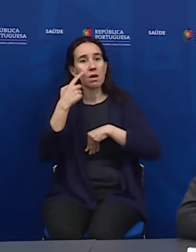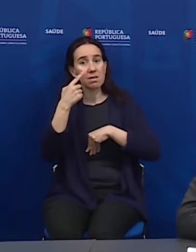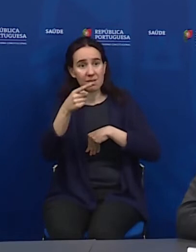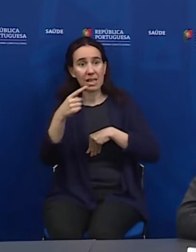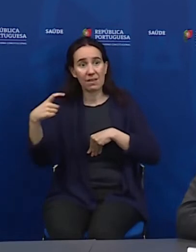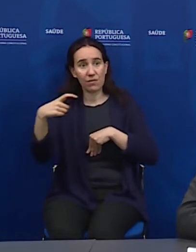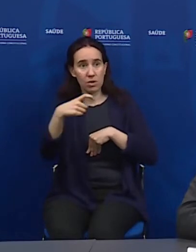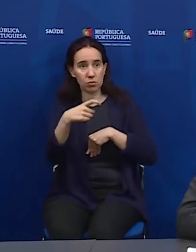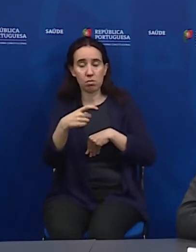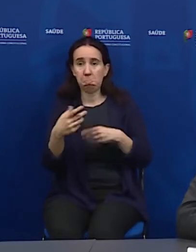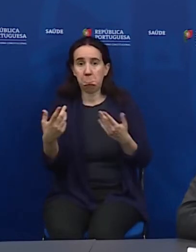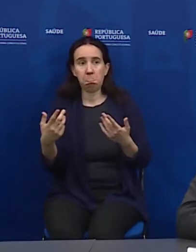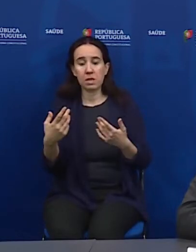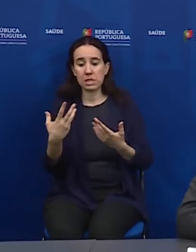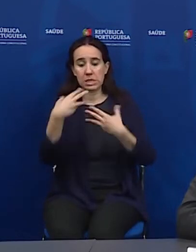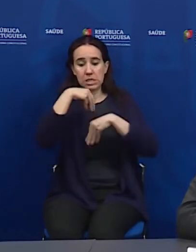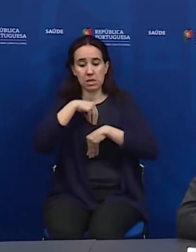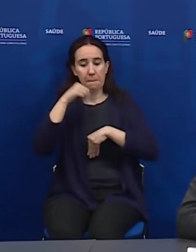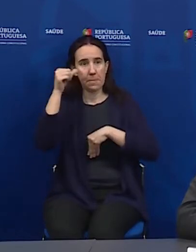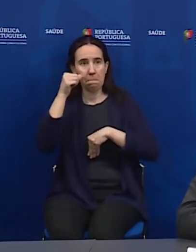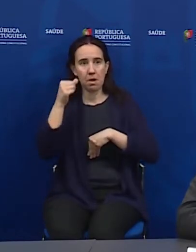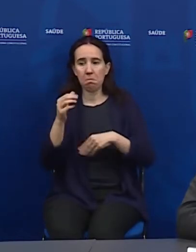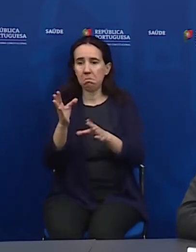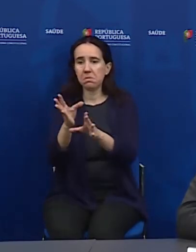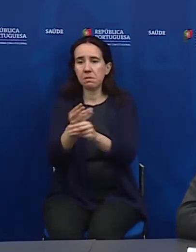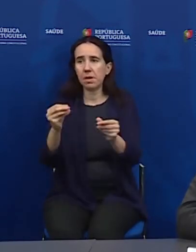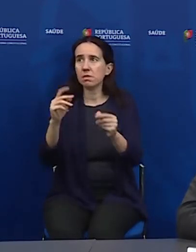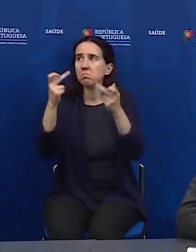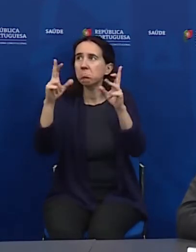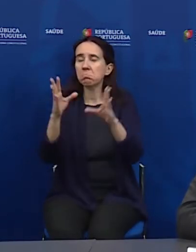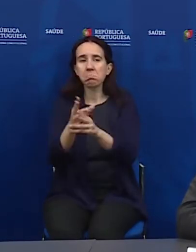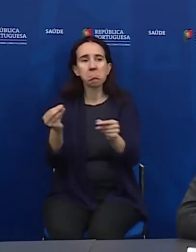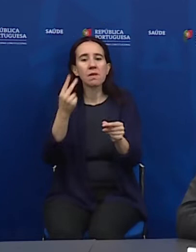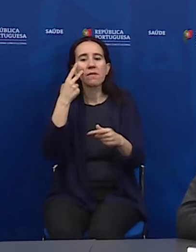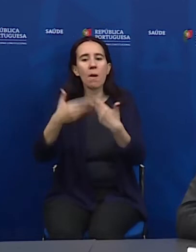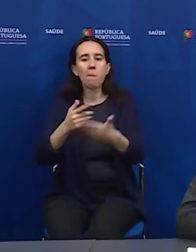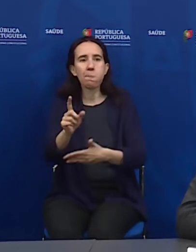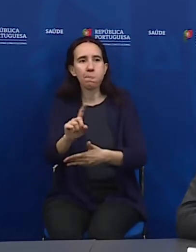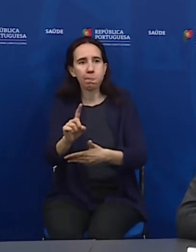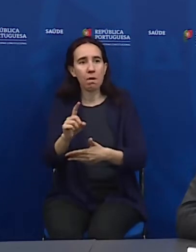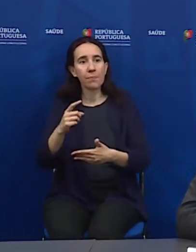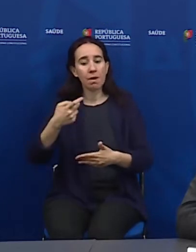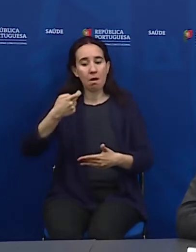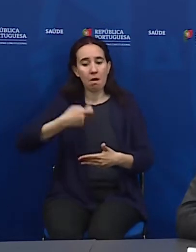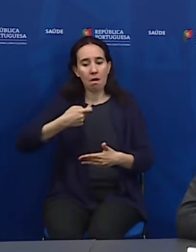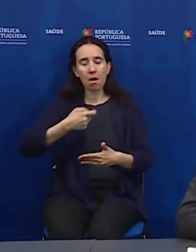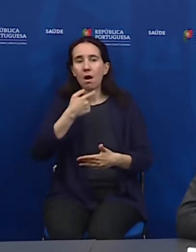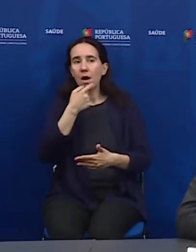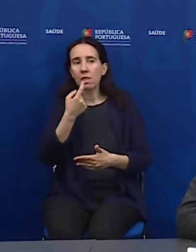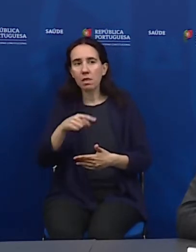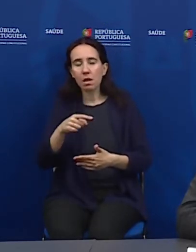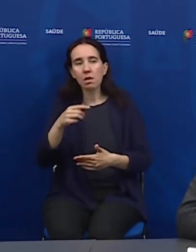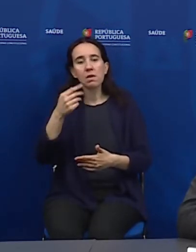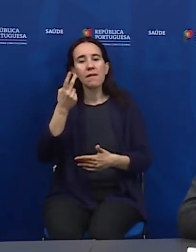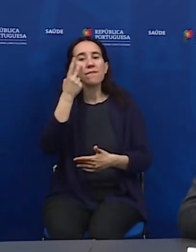vírus fora dos seres vivos desaparecem, não têm capacidade para sobreviver. Só existem se houver